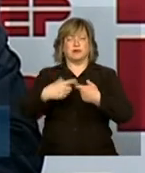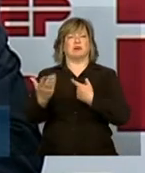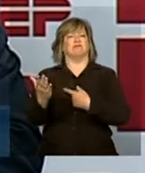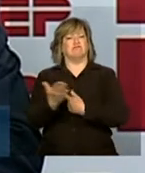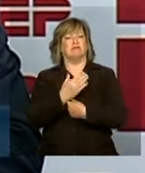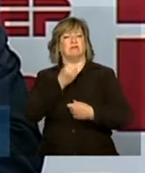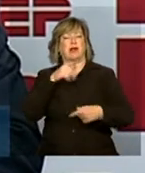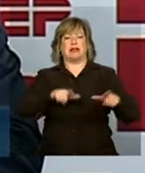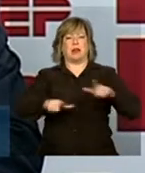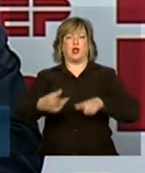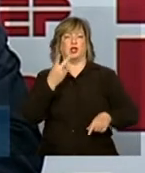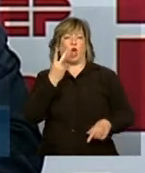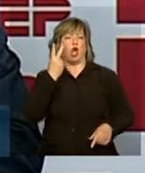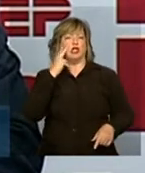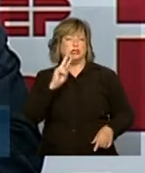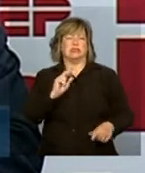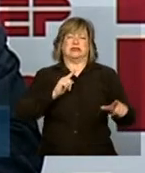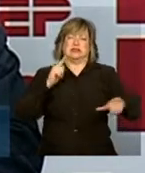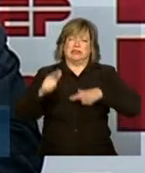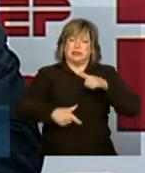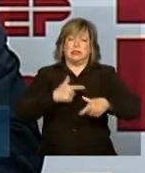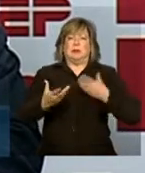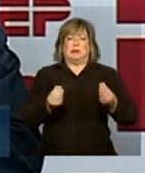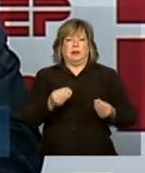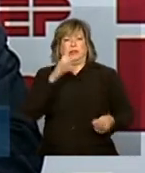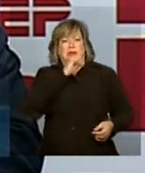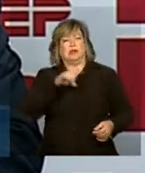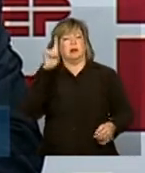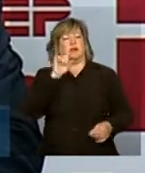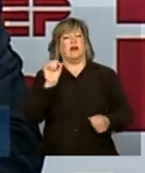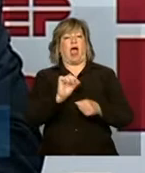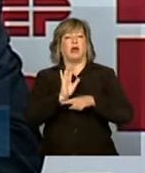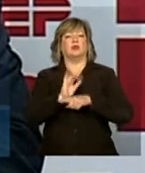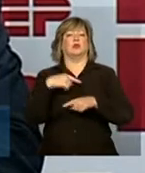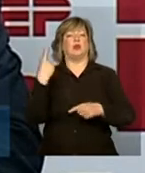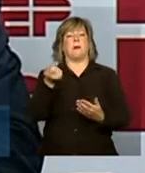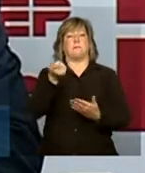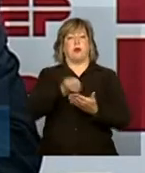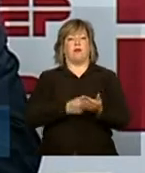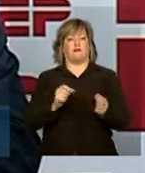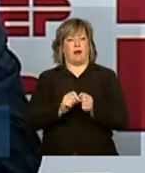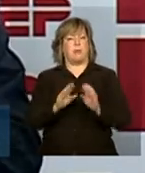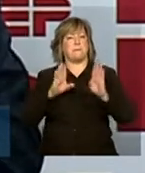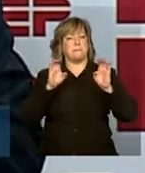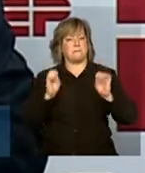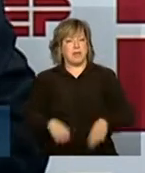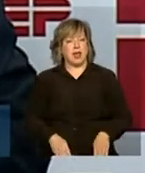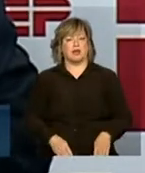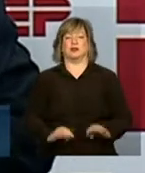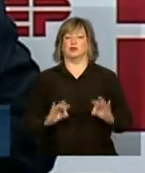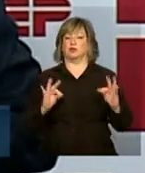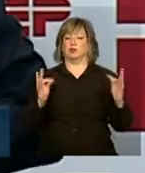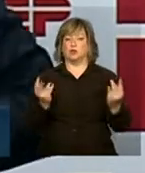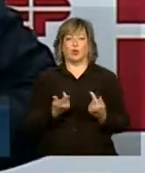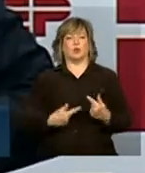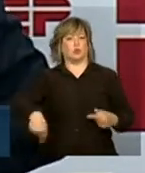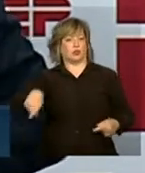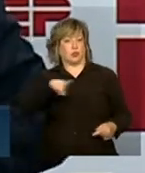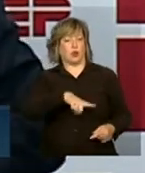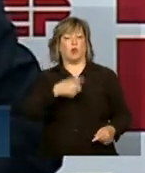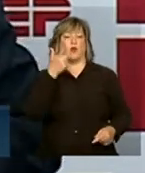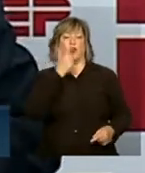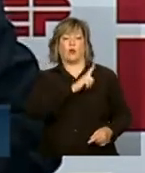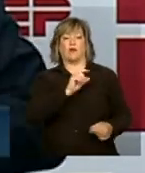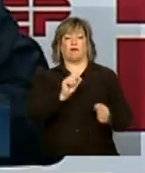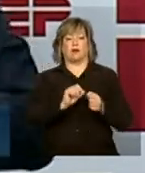trabalharam esses 2 dias intensamente, dando o melhor deles para que o exame fosse bem encaminhado e todos aqueles participantes